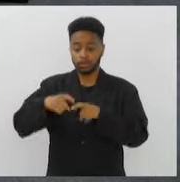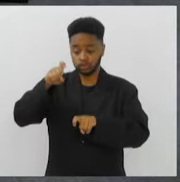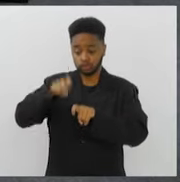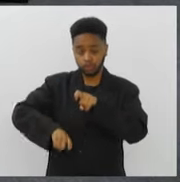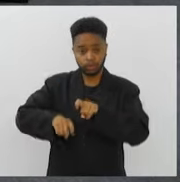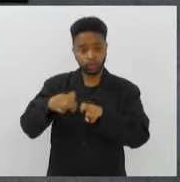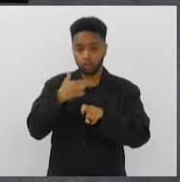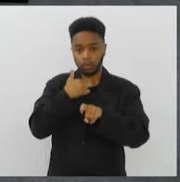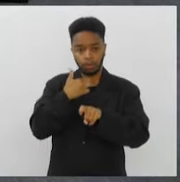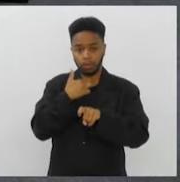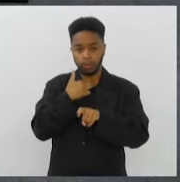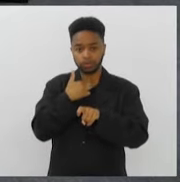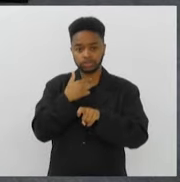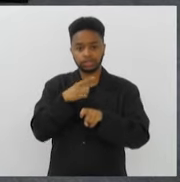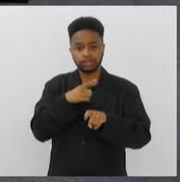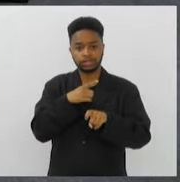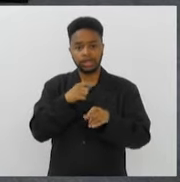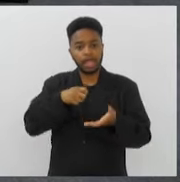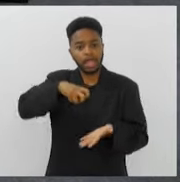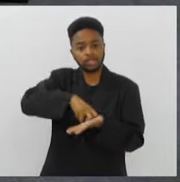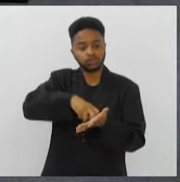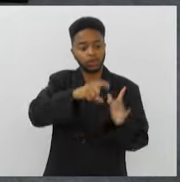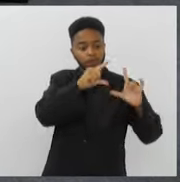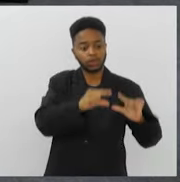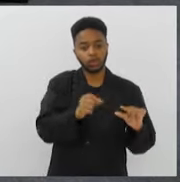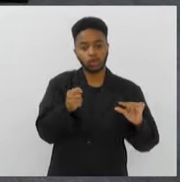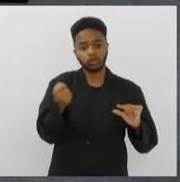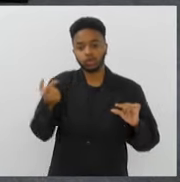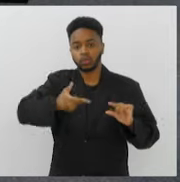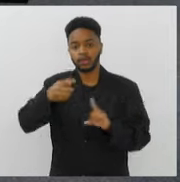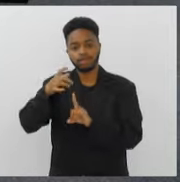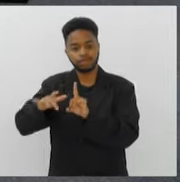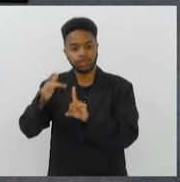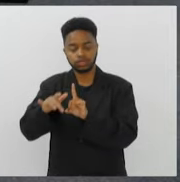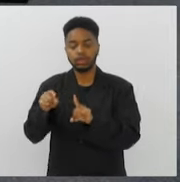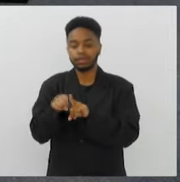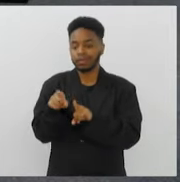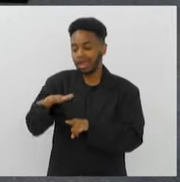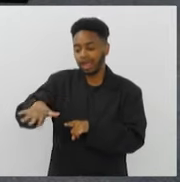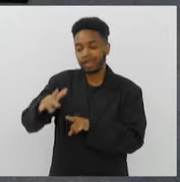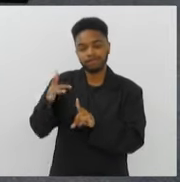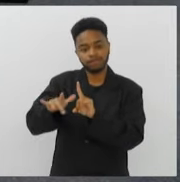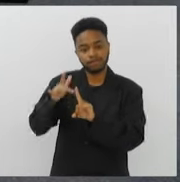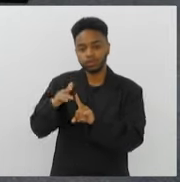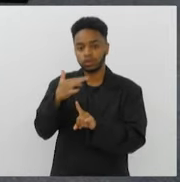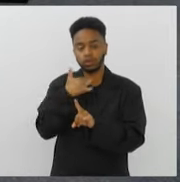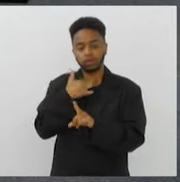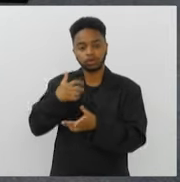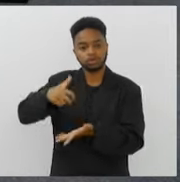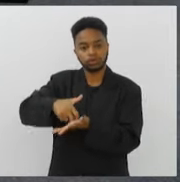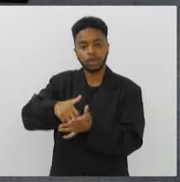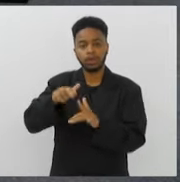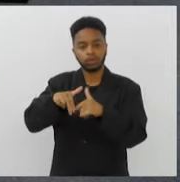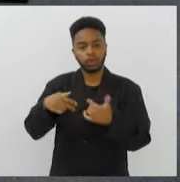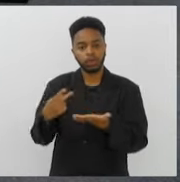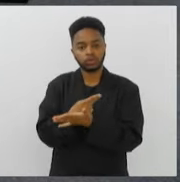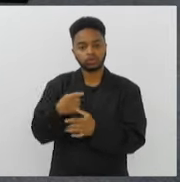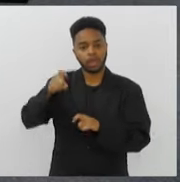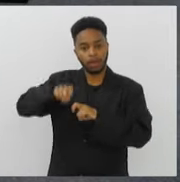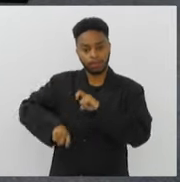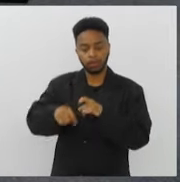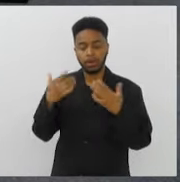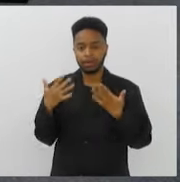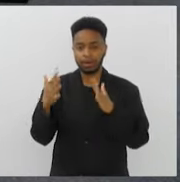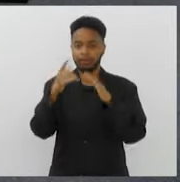não pode ter uma pena menor que as vítimas. As vítimas não podem ser penalizadas por sofrer abuso. Parabéns